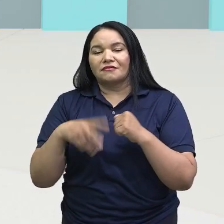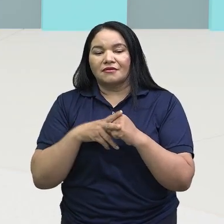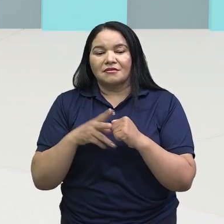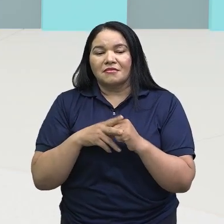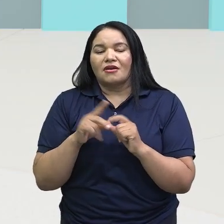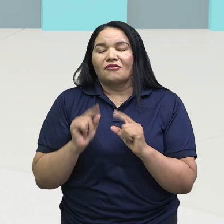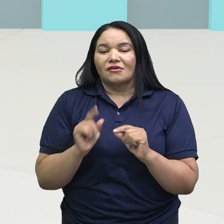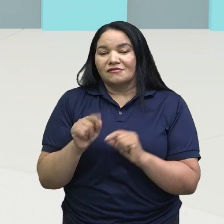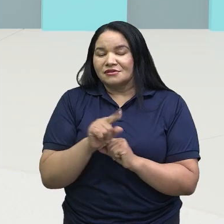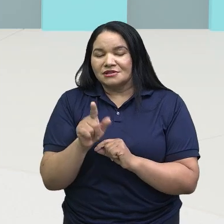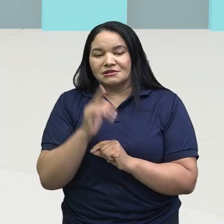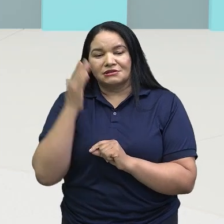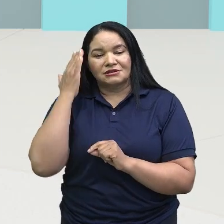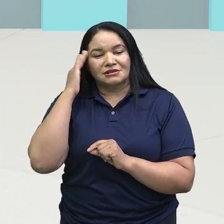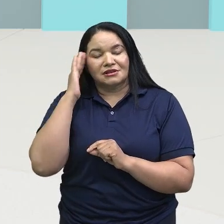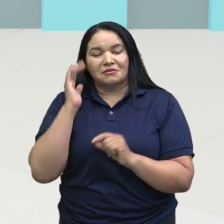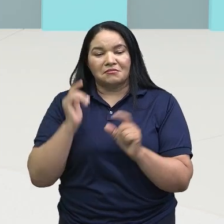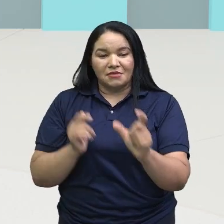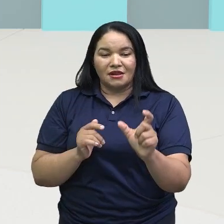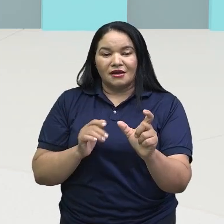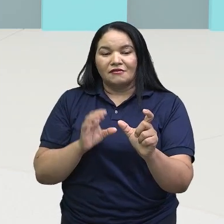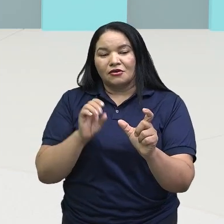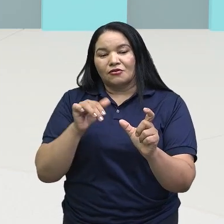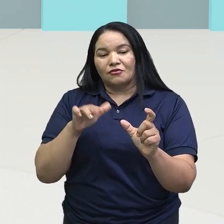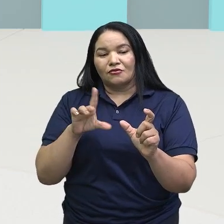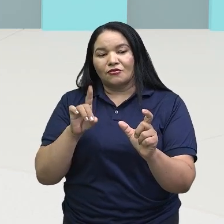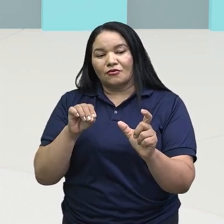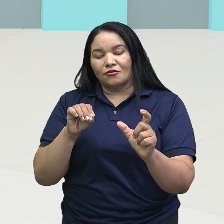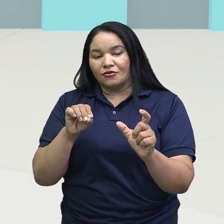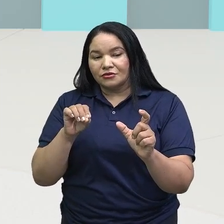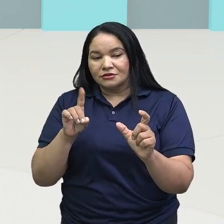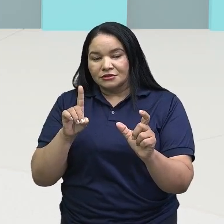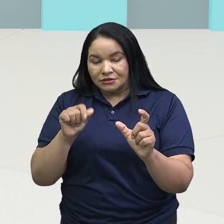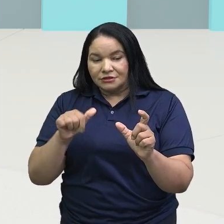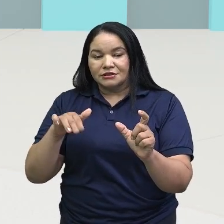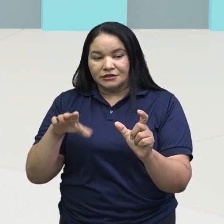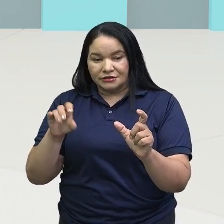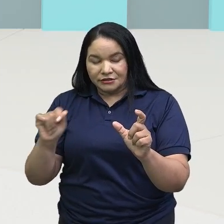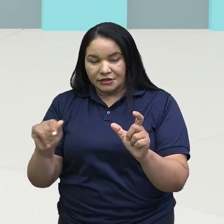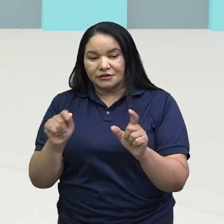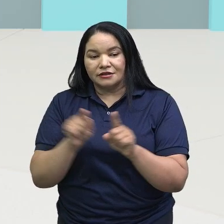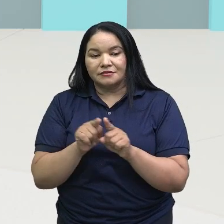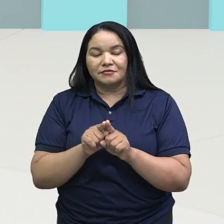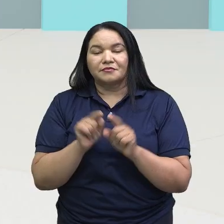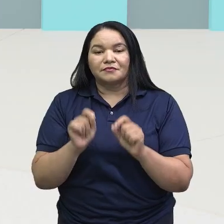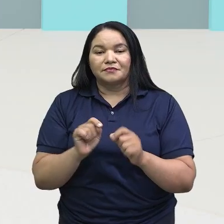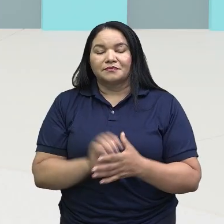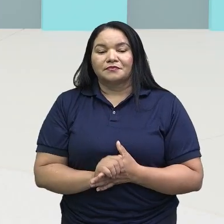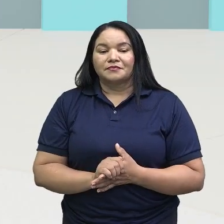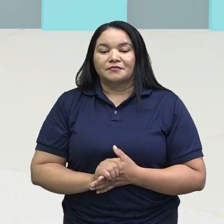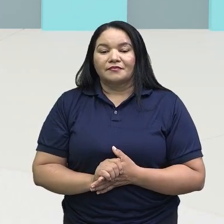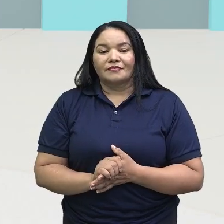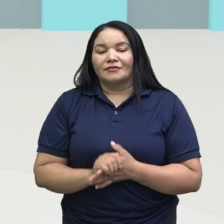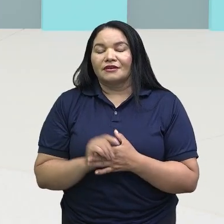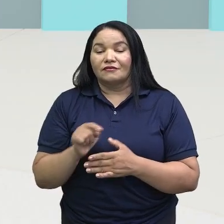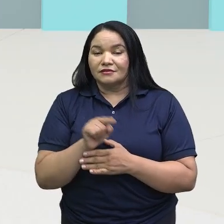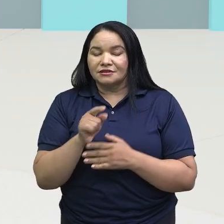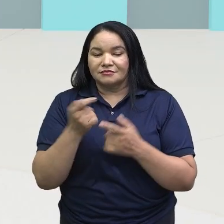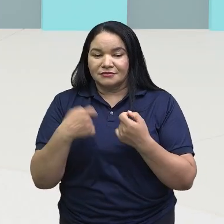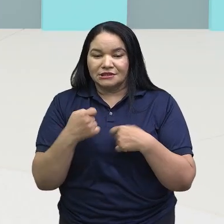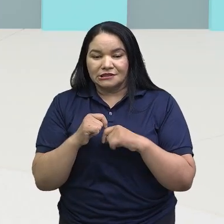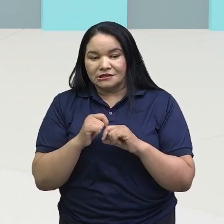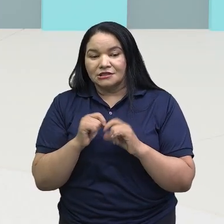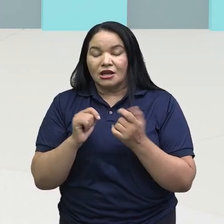O que você entende pela palavra concordância? Concordar. Você precisa ali estar, né, em